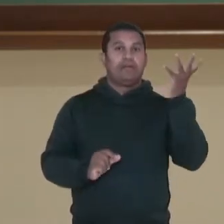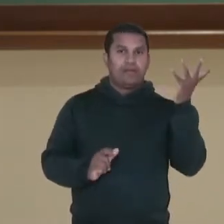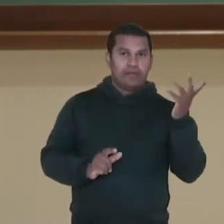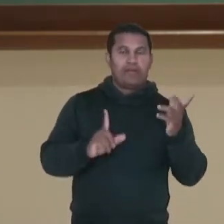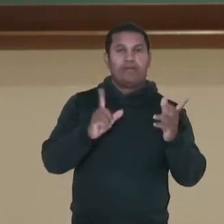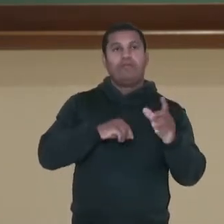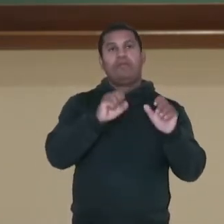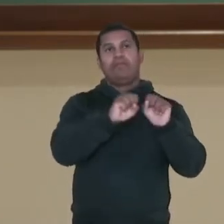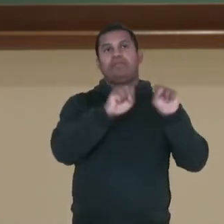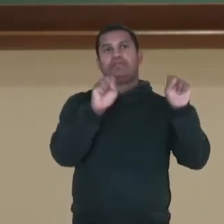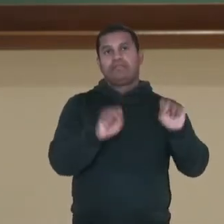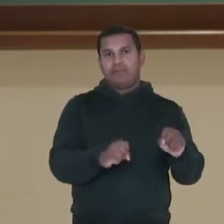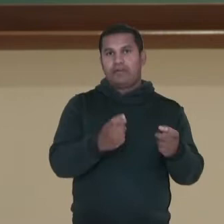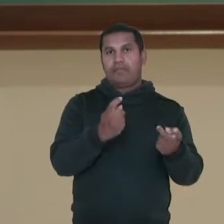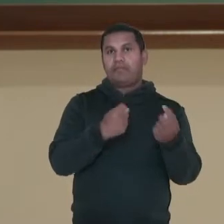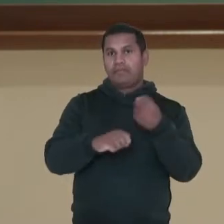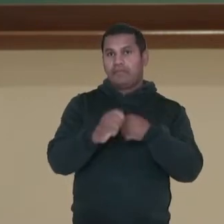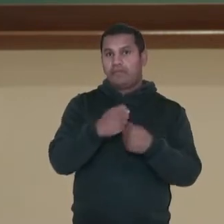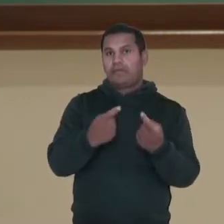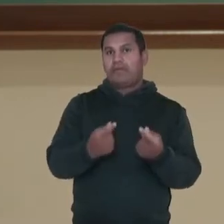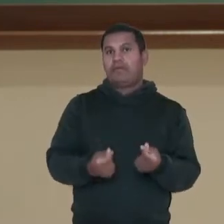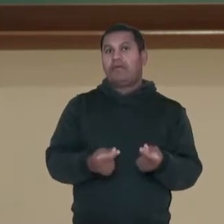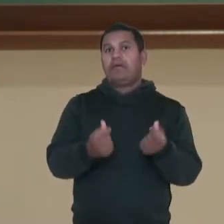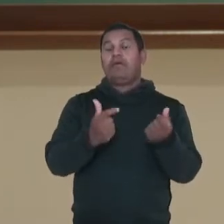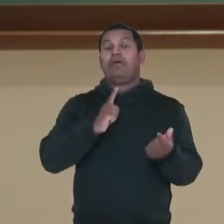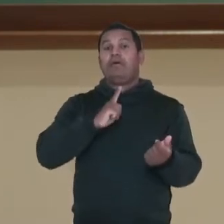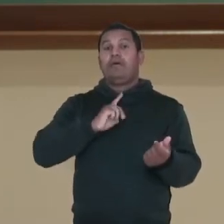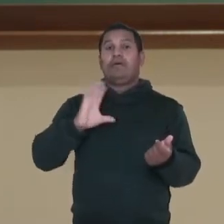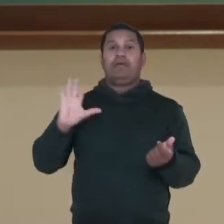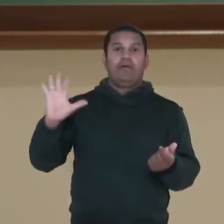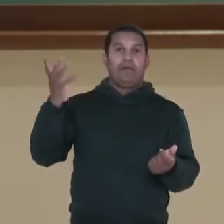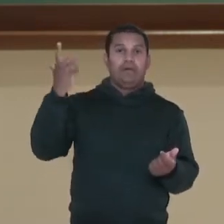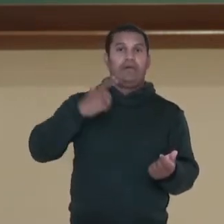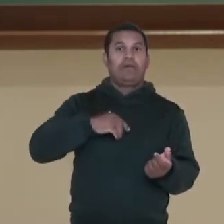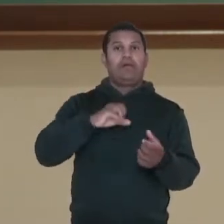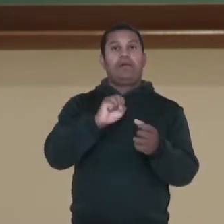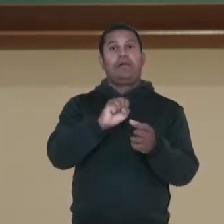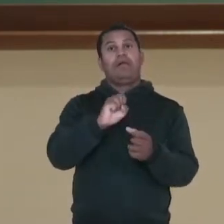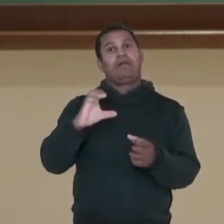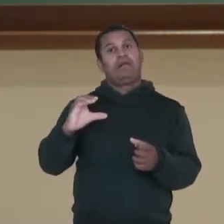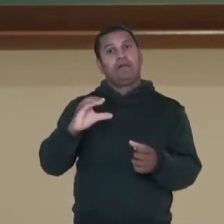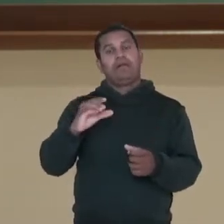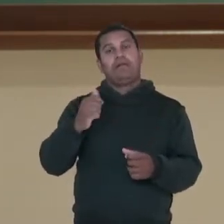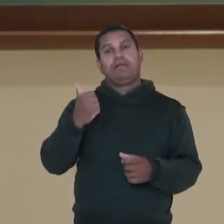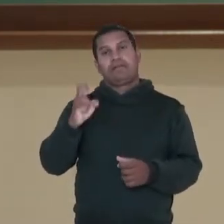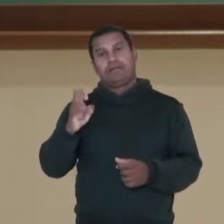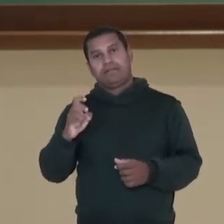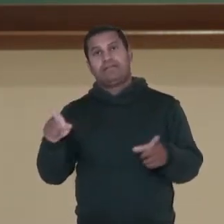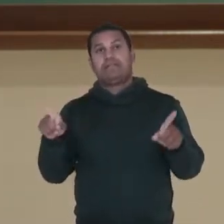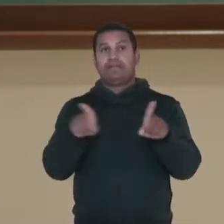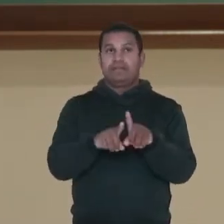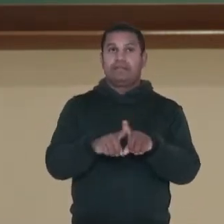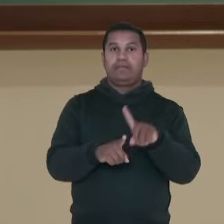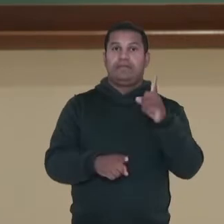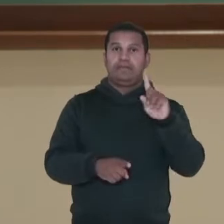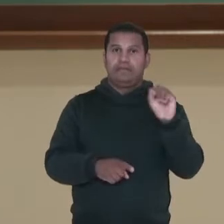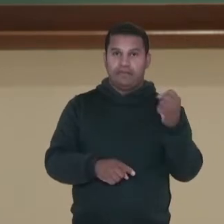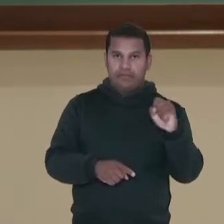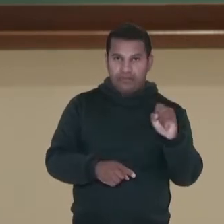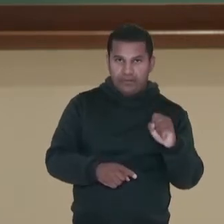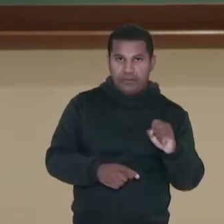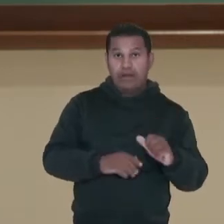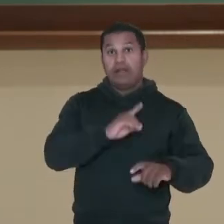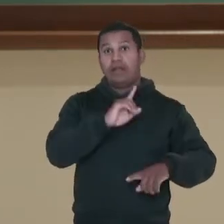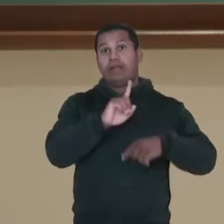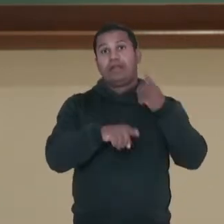sistema econômico que vigorou entre o século XV e XVIII a partir do momento que se formaram as monarquias